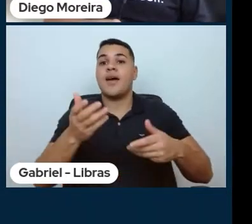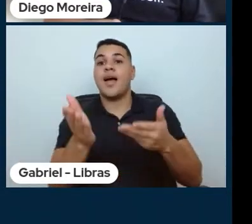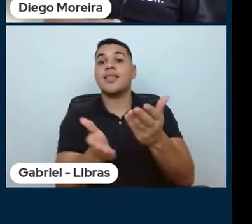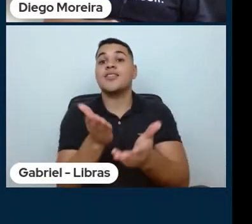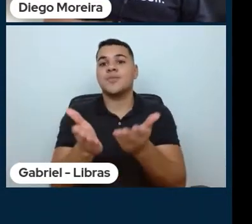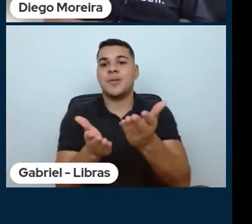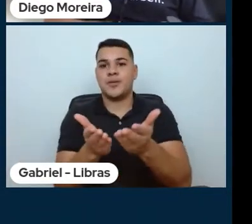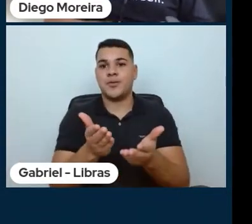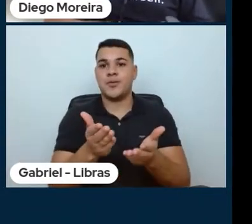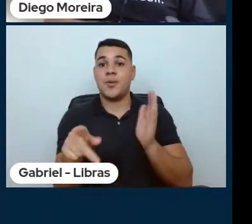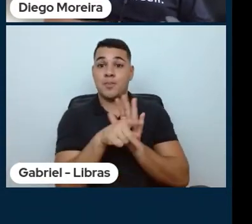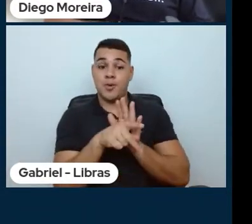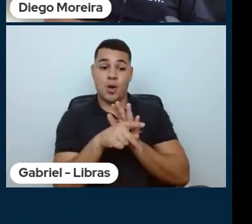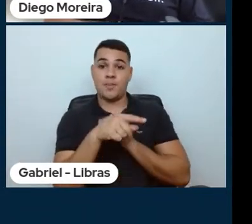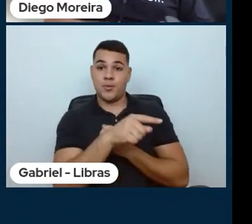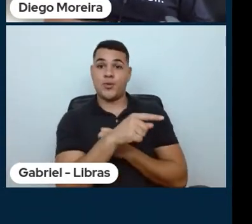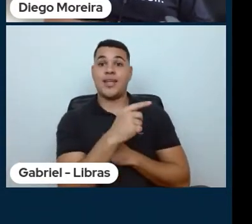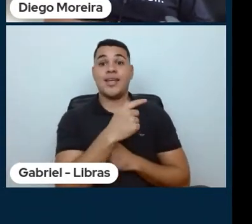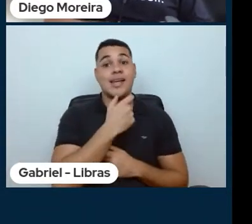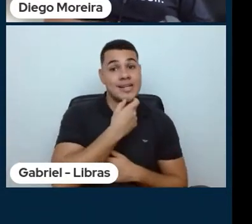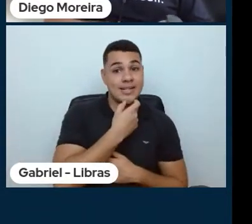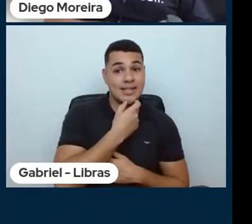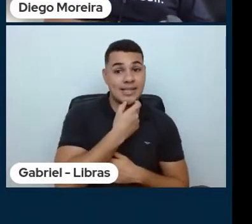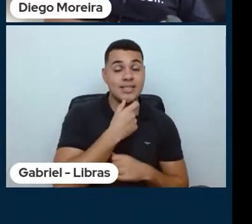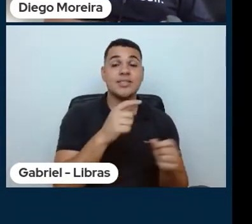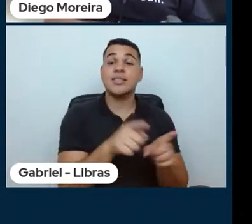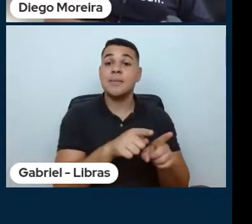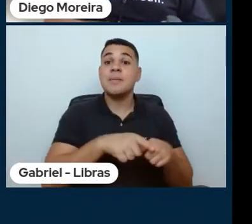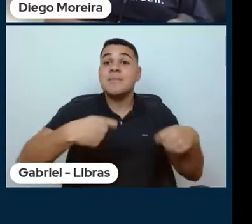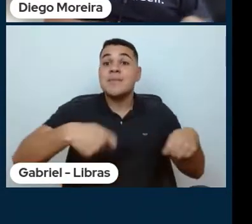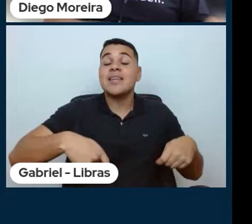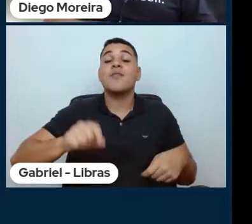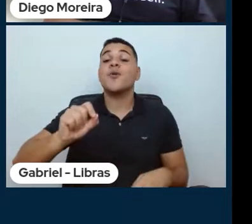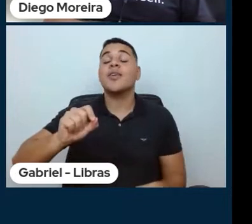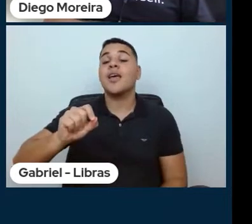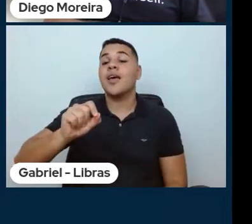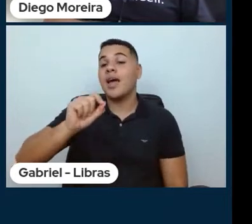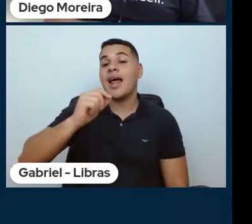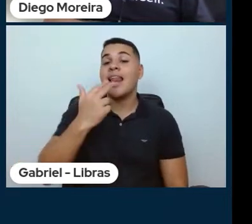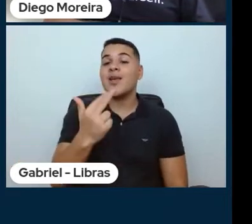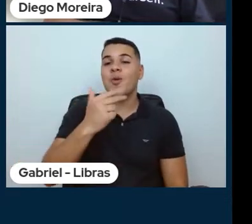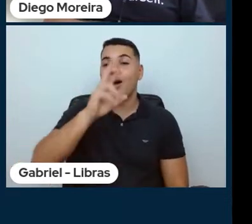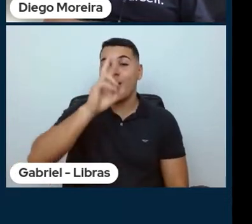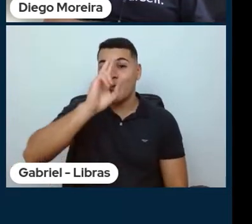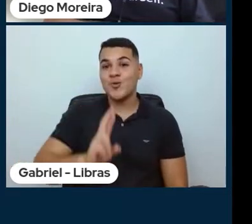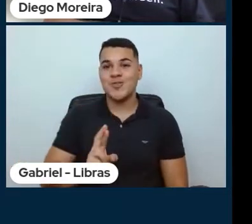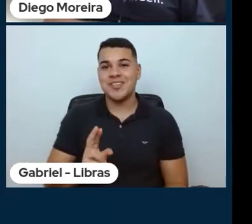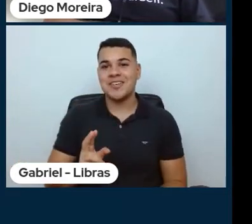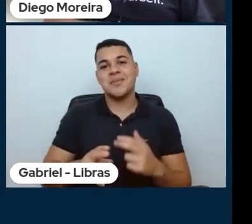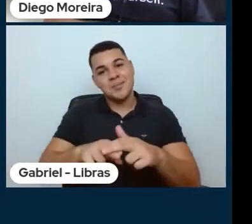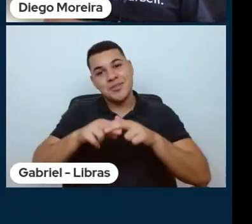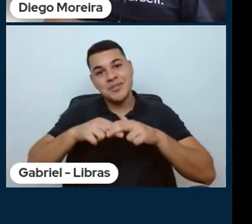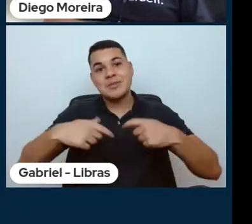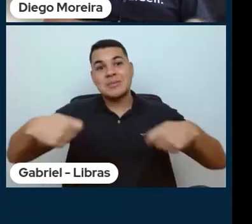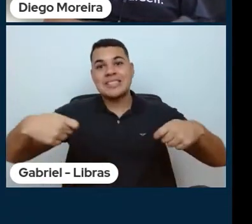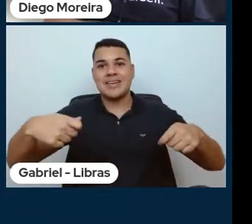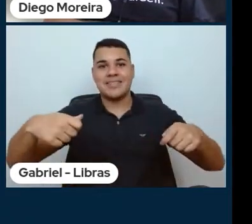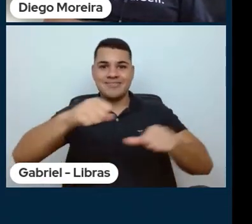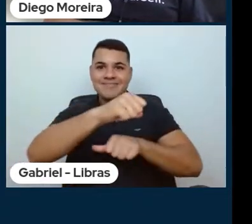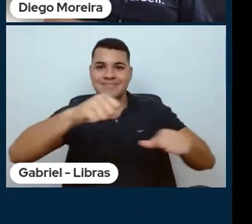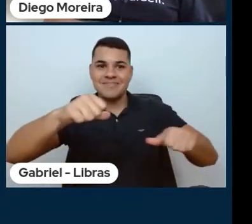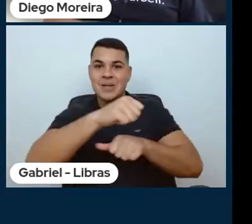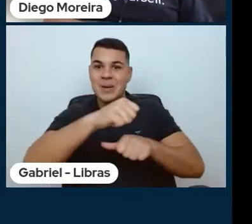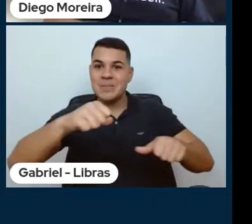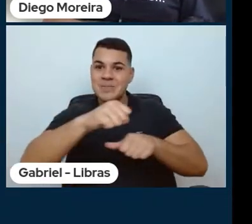inglês quanto o russo. E como ele trabalha com a parte de telemetria, de ativação da máquina, tudo de